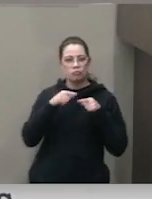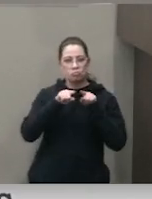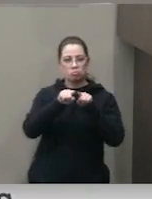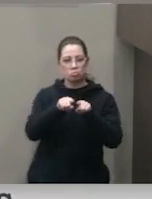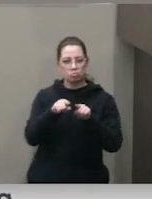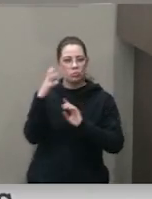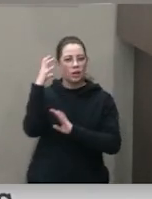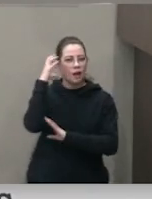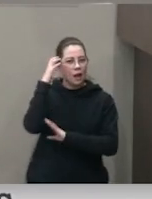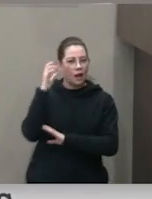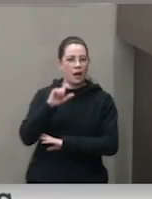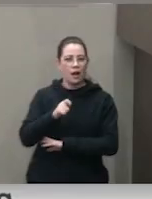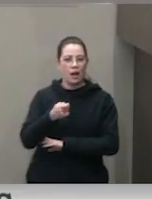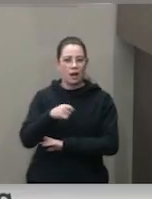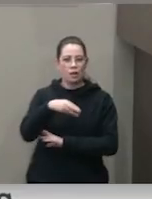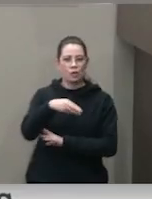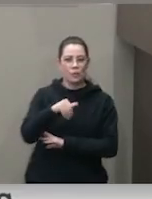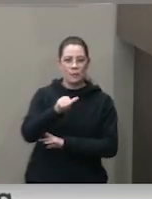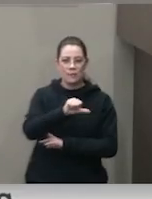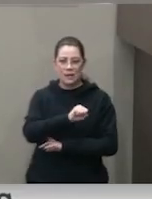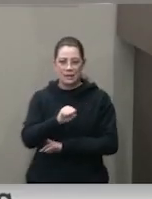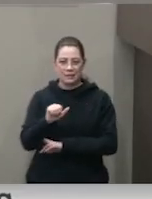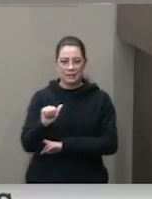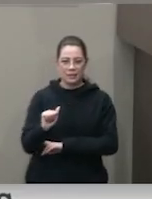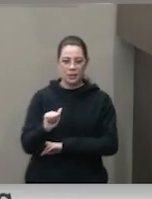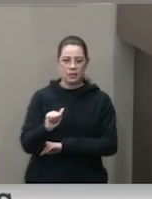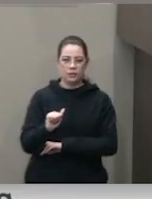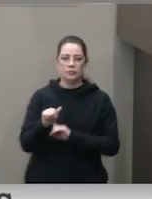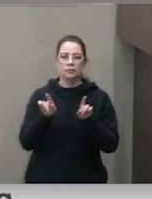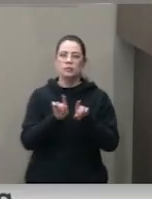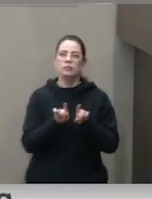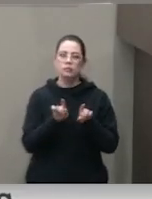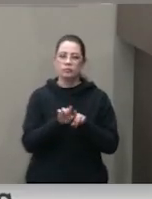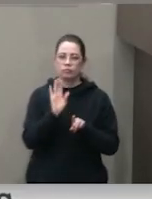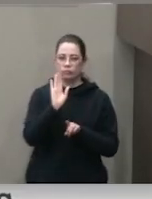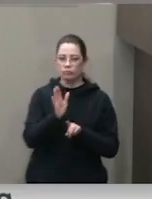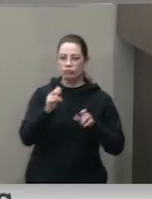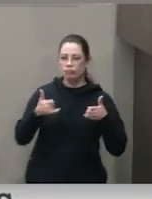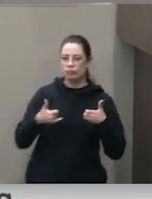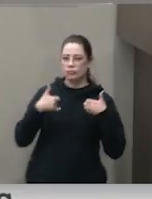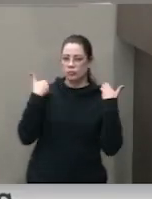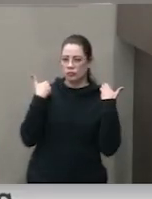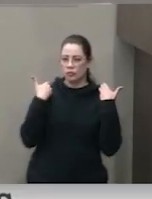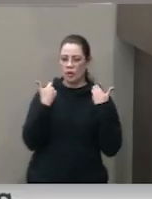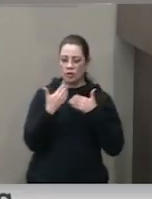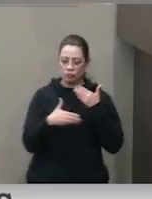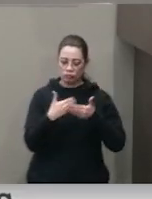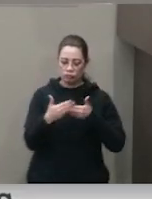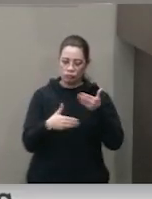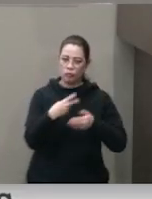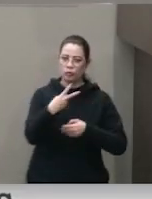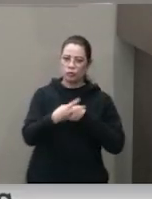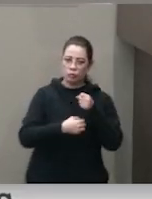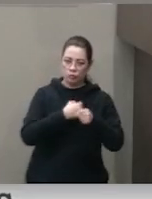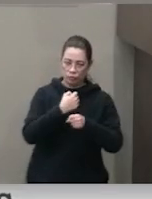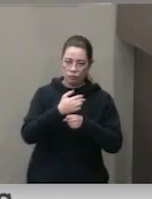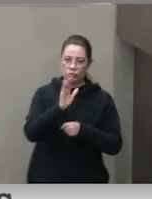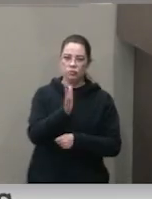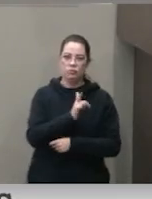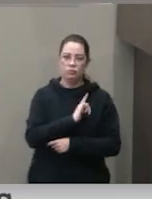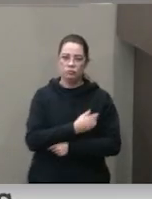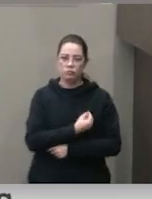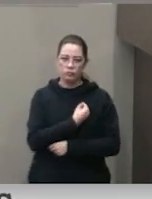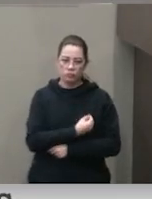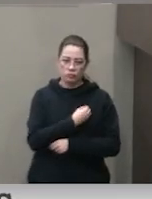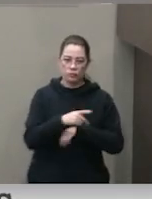uma rádio de grande audiência na nossa cidade. Né, já vai fazer aniversário agora nos próximos dias, aí, 2 anos da Rádio Massa aqui em Passo